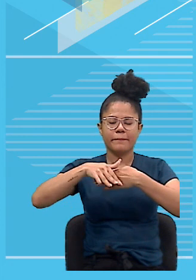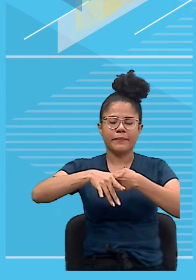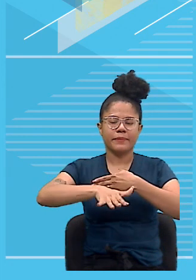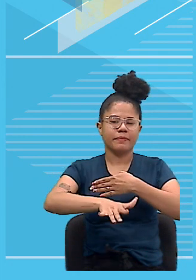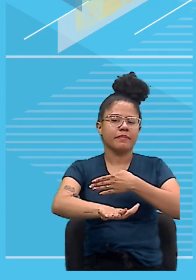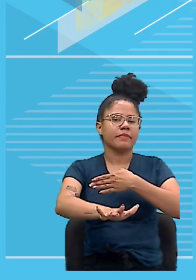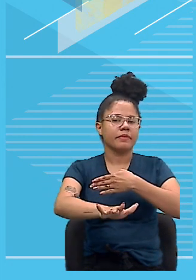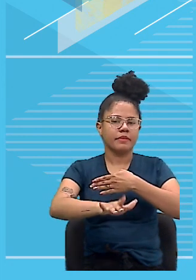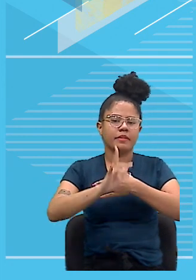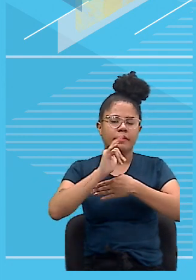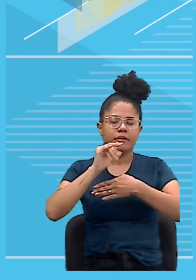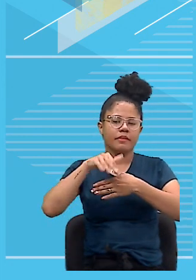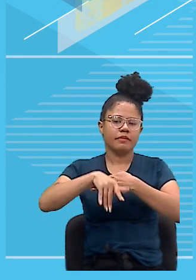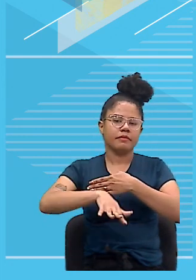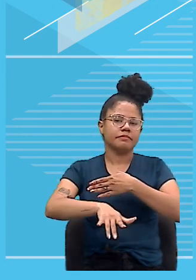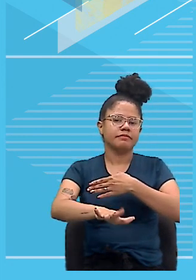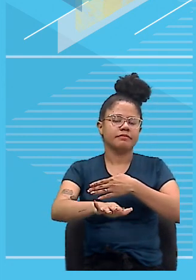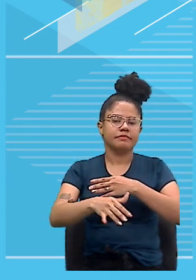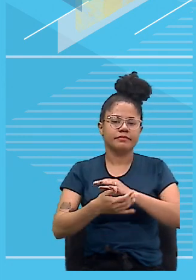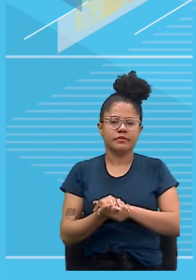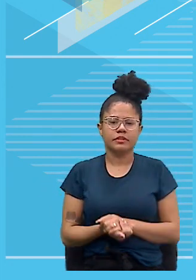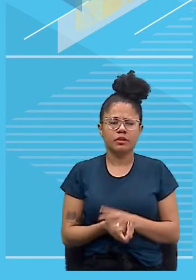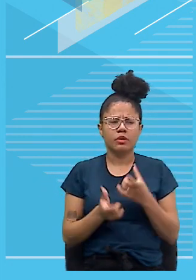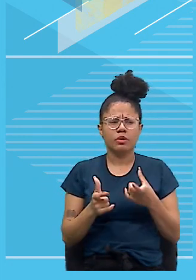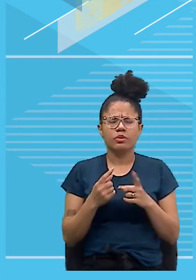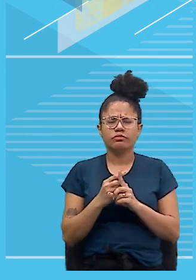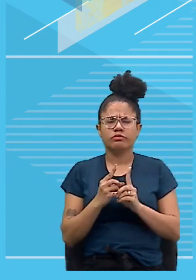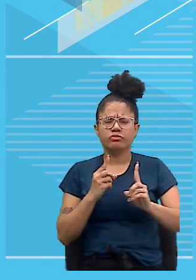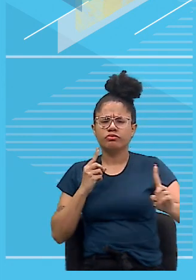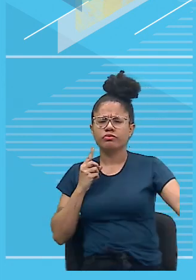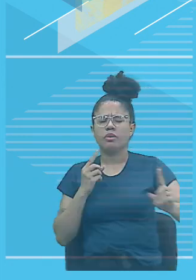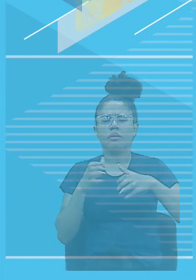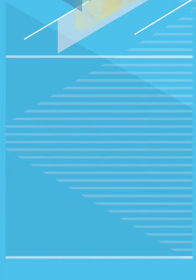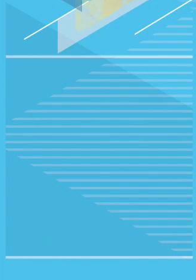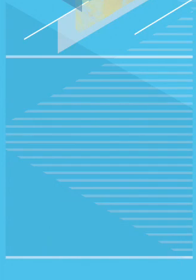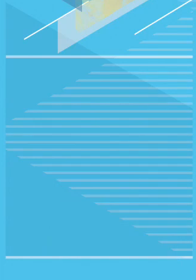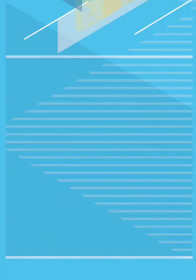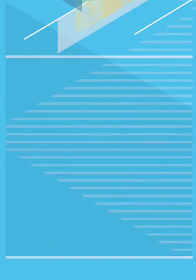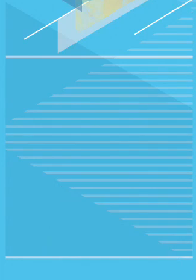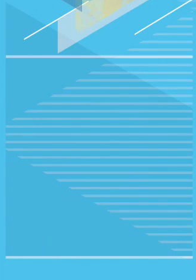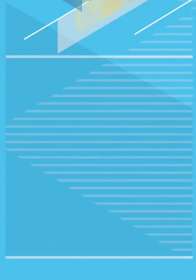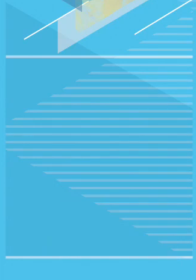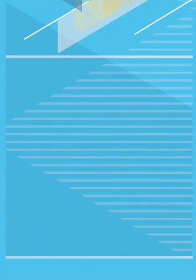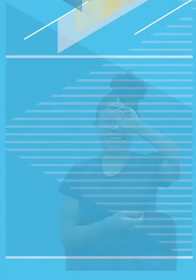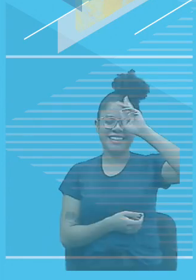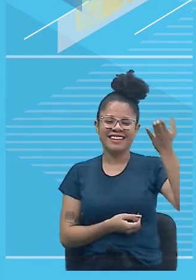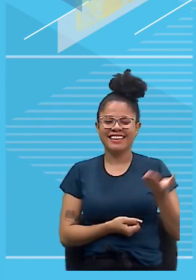meu Deus do céu fiquei a distância de Miguel Leão acho que eu vou lá agora almoçar lá em Miguel leão